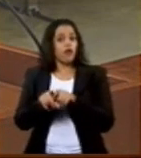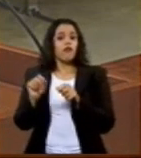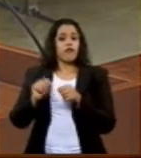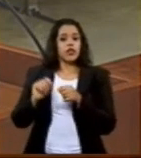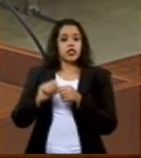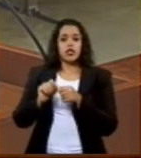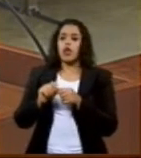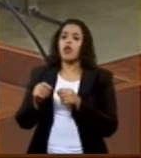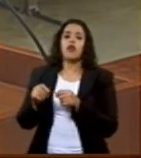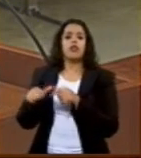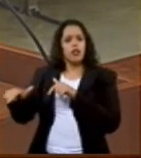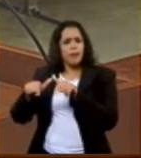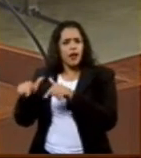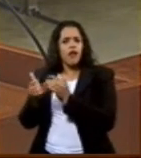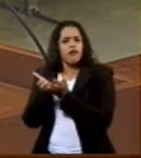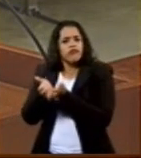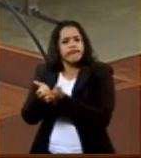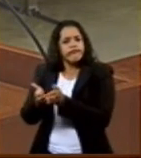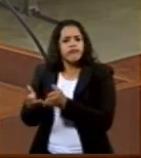atividades portuárias típicas.